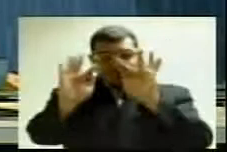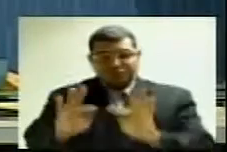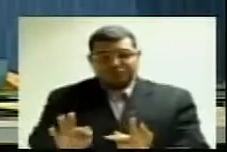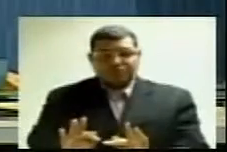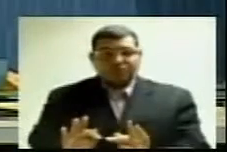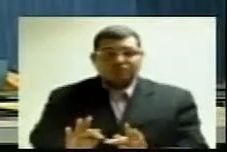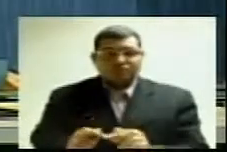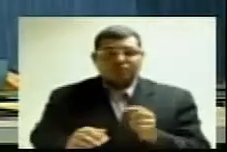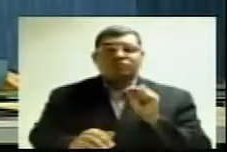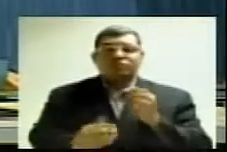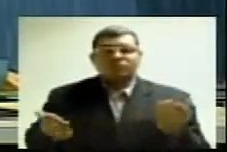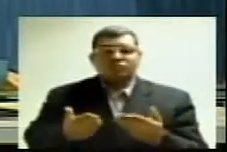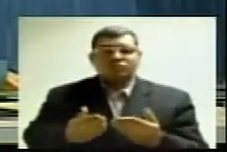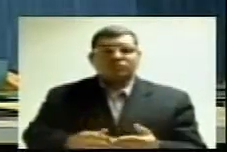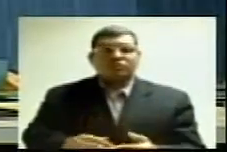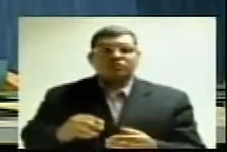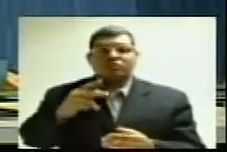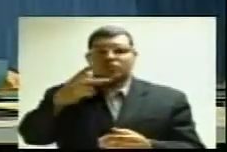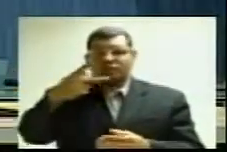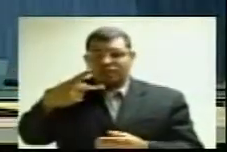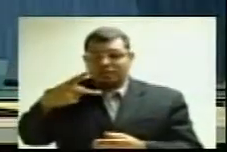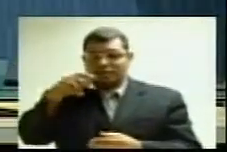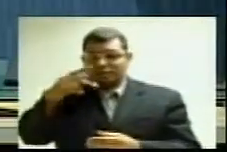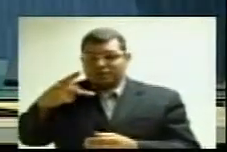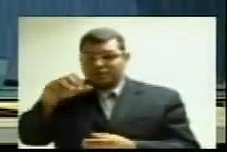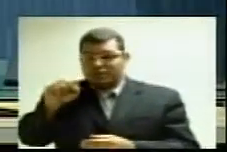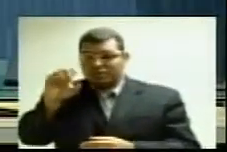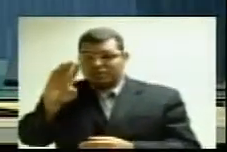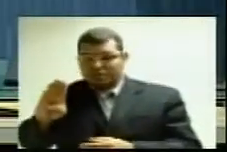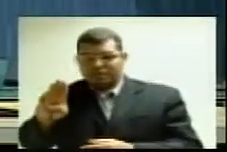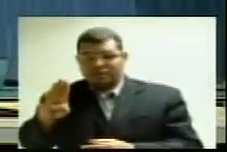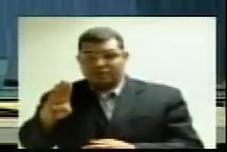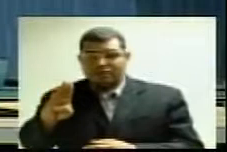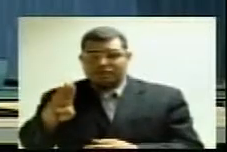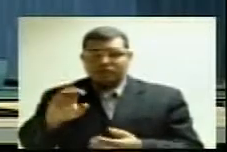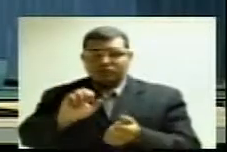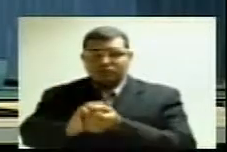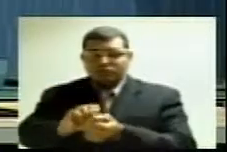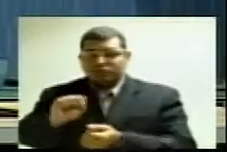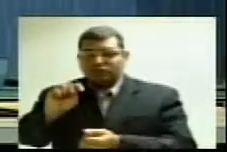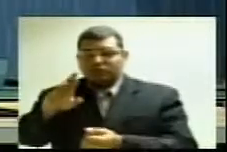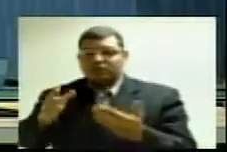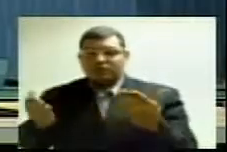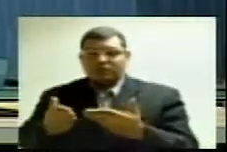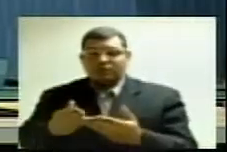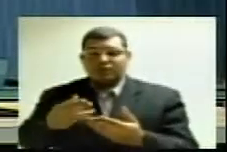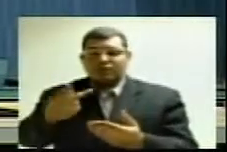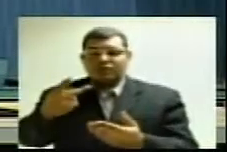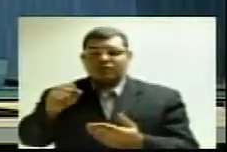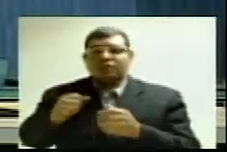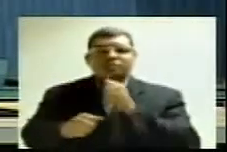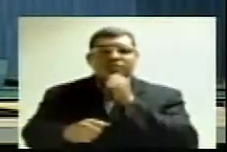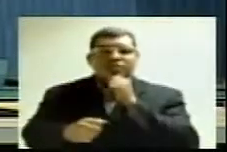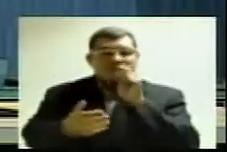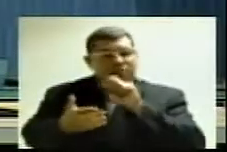alegria com que hoje o Partido Socialista Brasileiro, a Rede Sustentabilidade, que é um partido